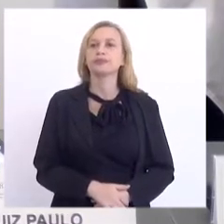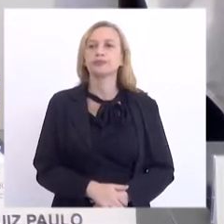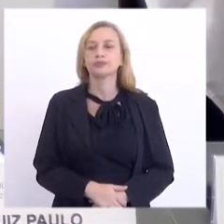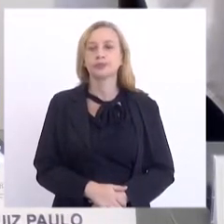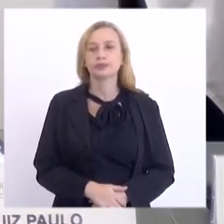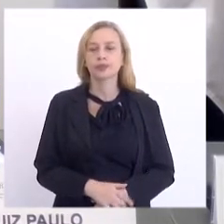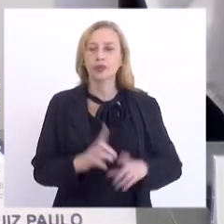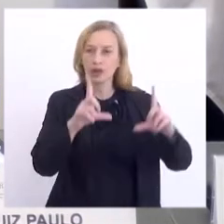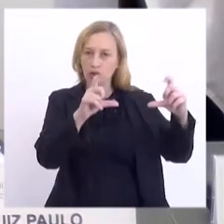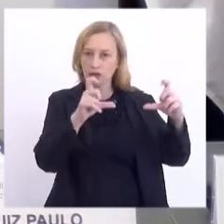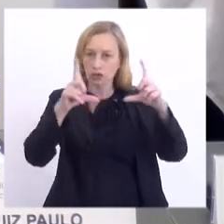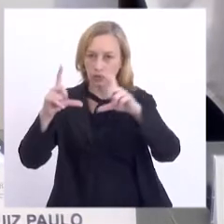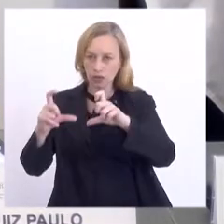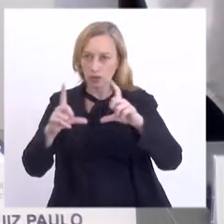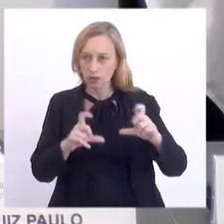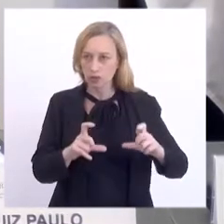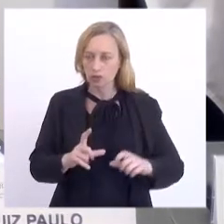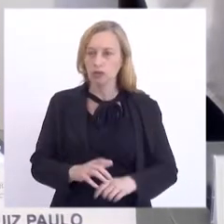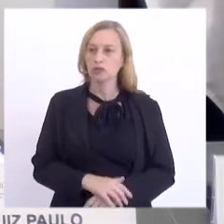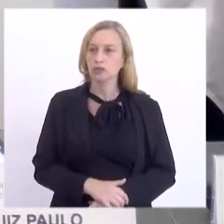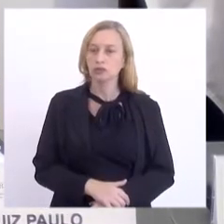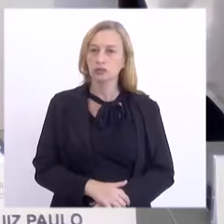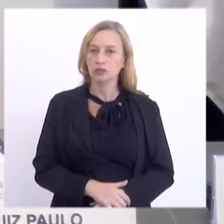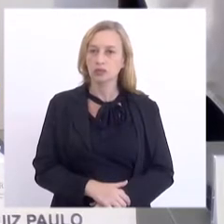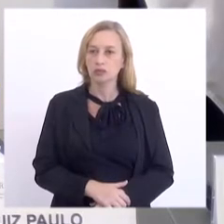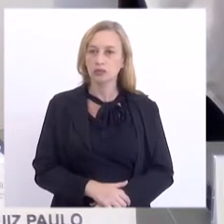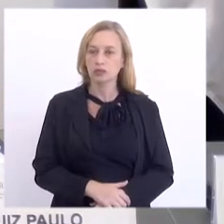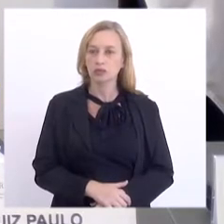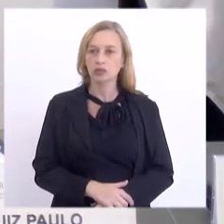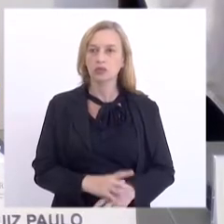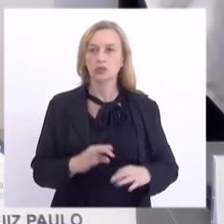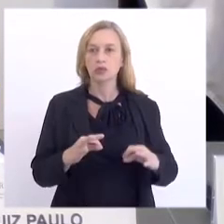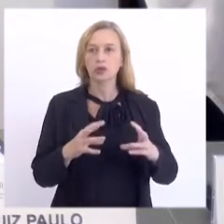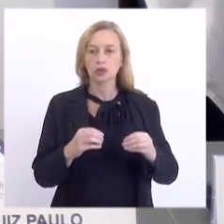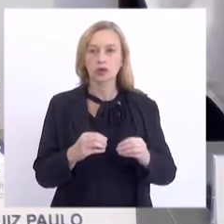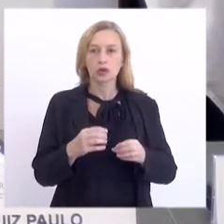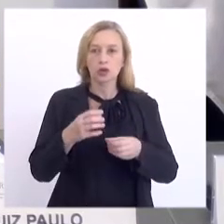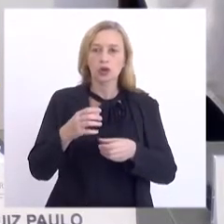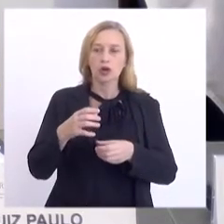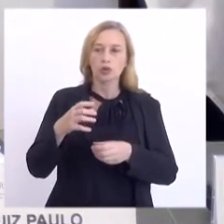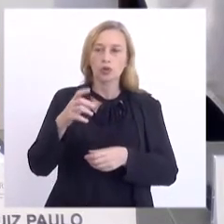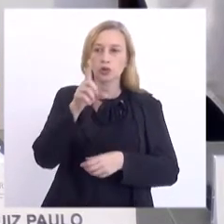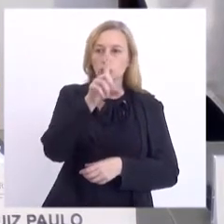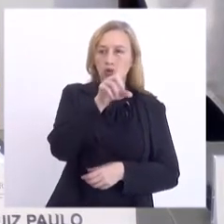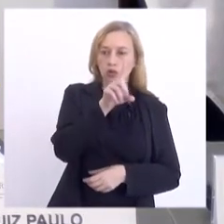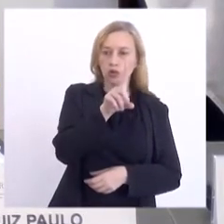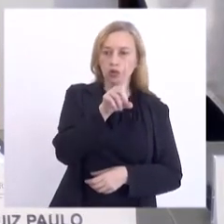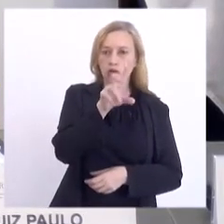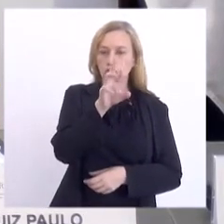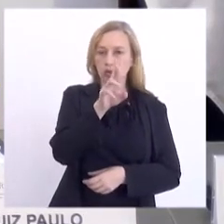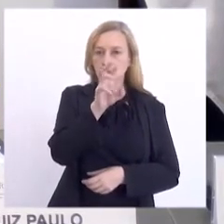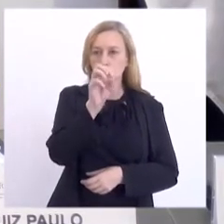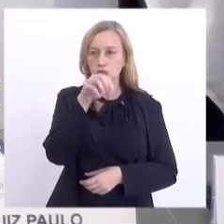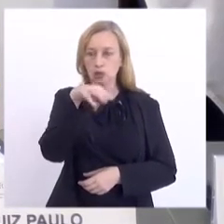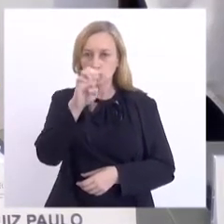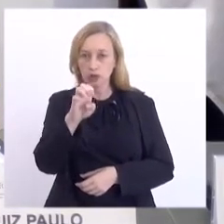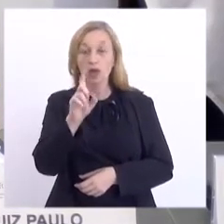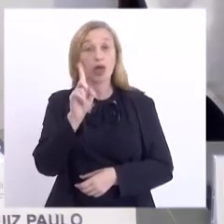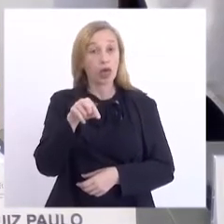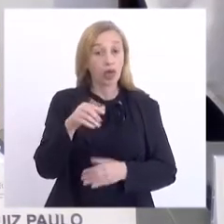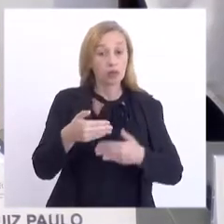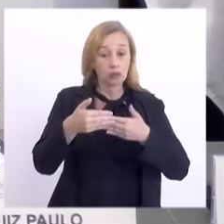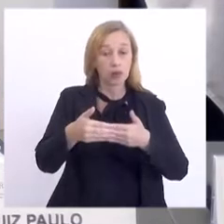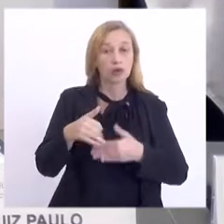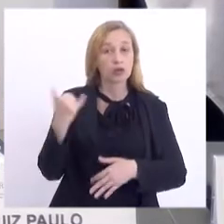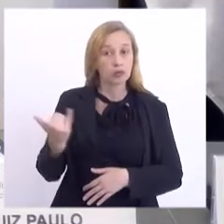e as fotos de 12 eixo pode ser todas tomadas por Drone etc mas é um passo